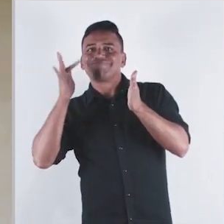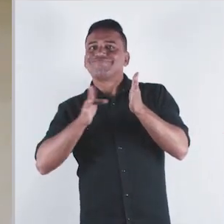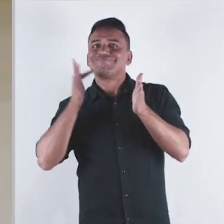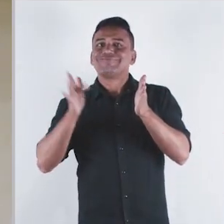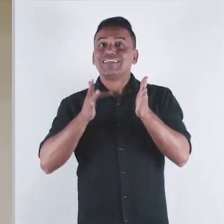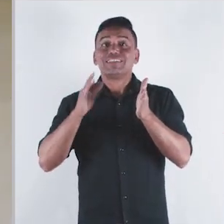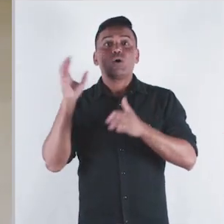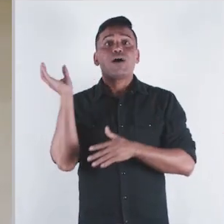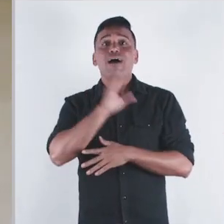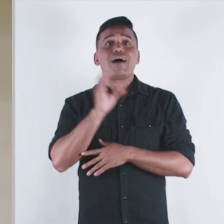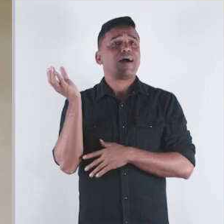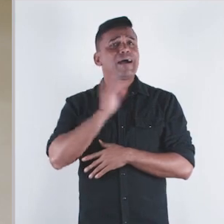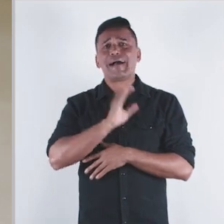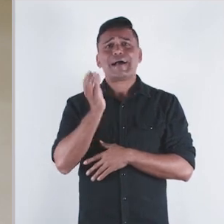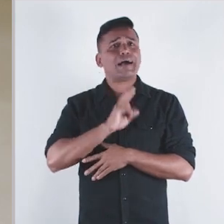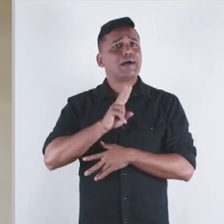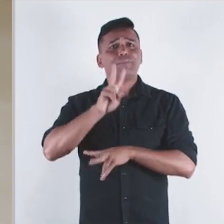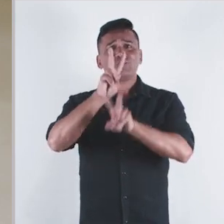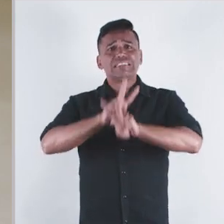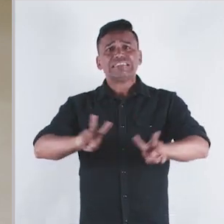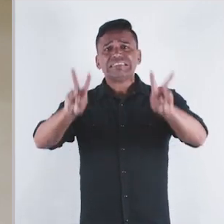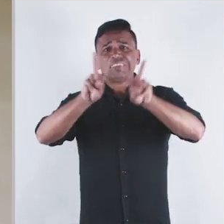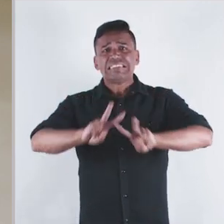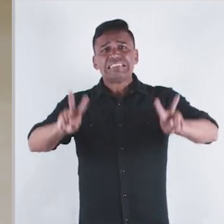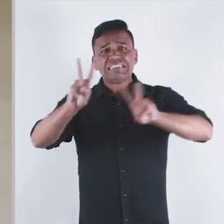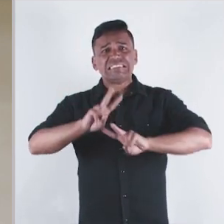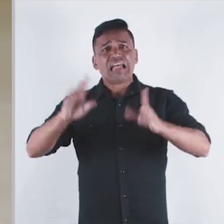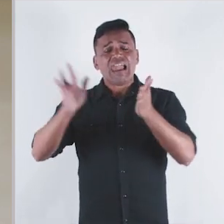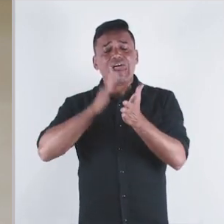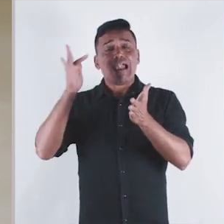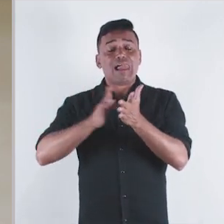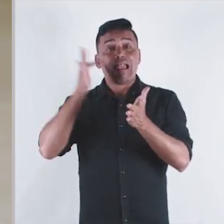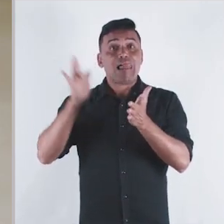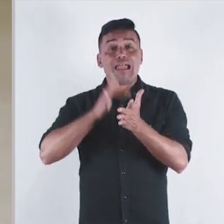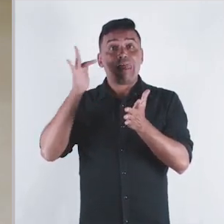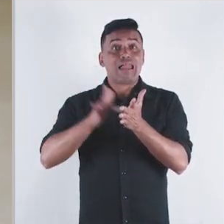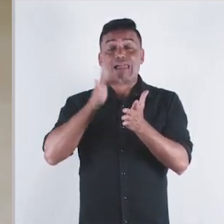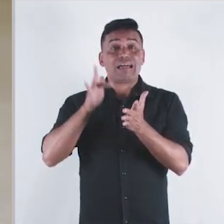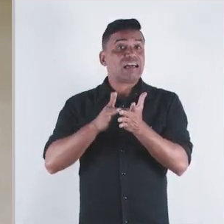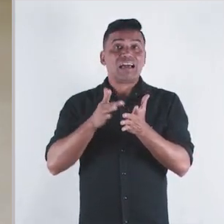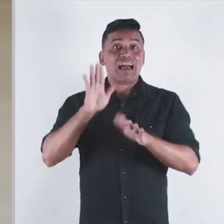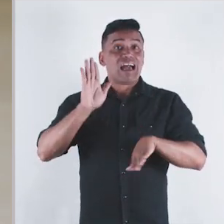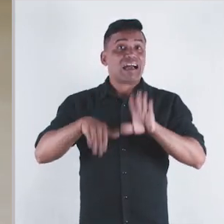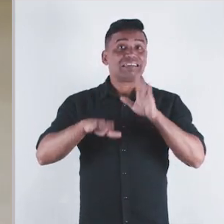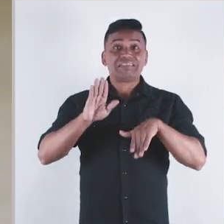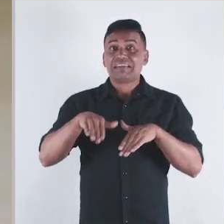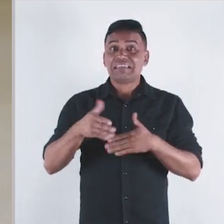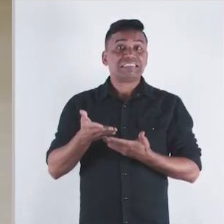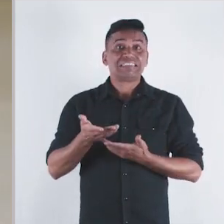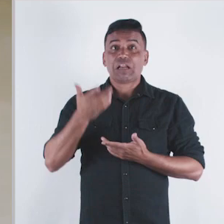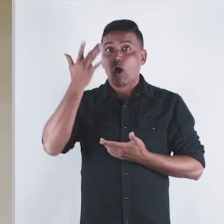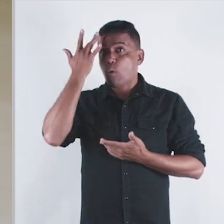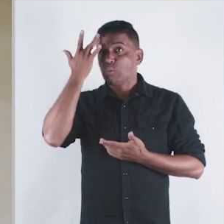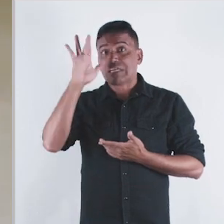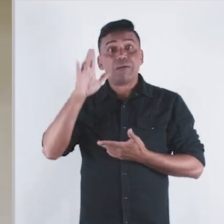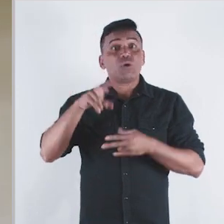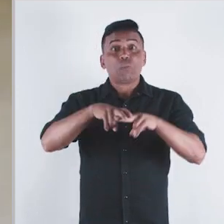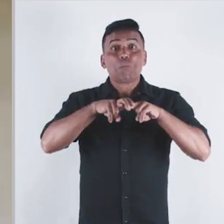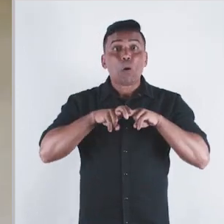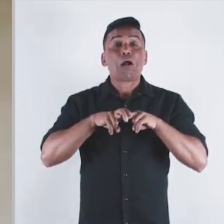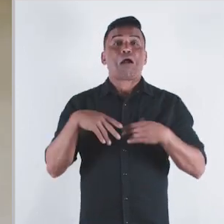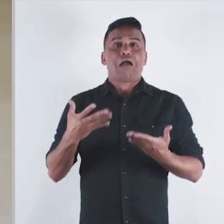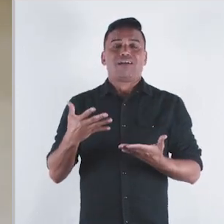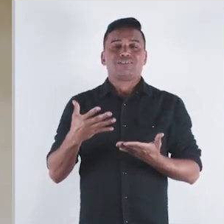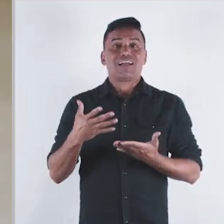E muito rápido e muito, de certa maneira, inconsequente, né? E a